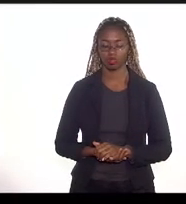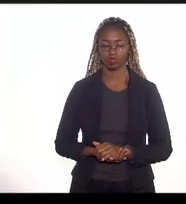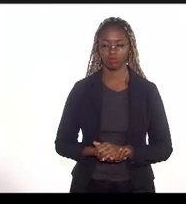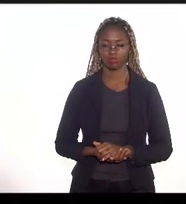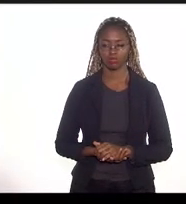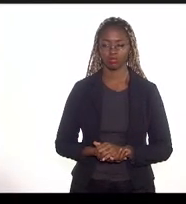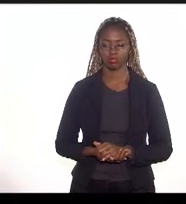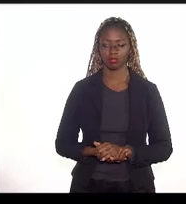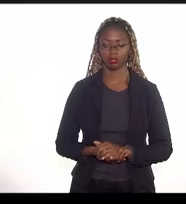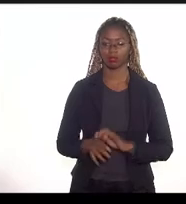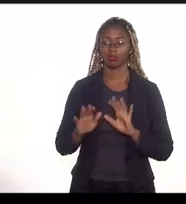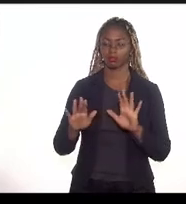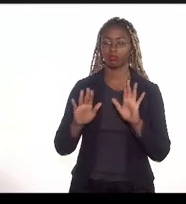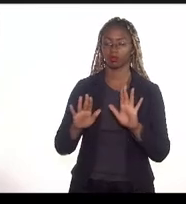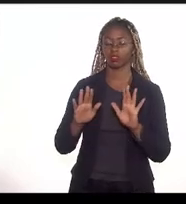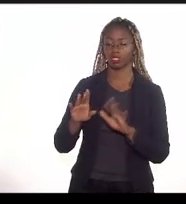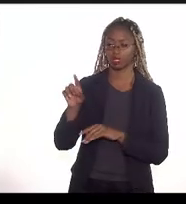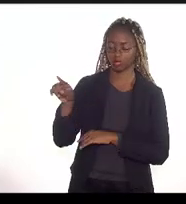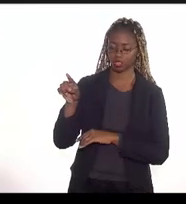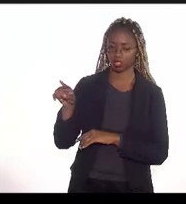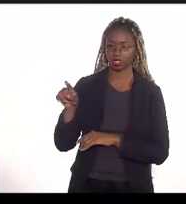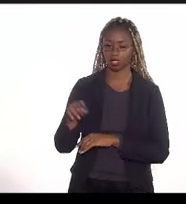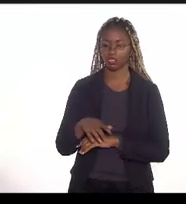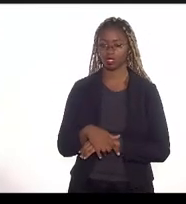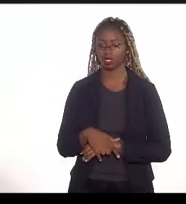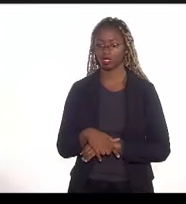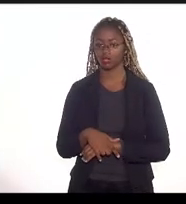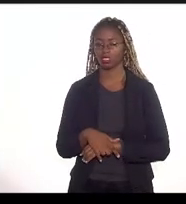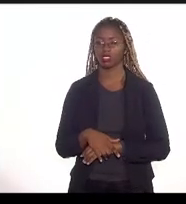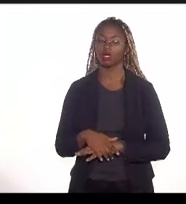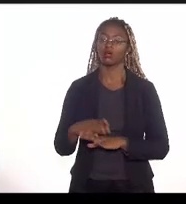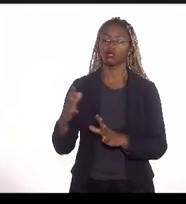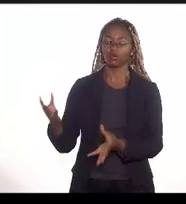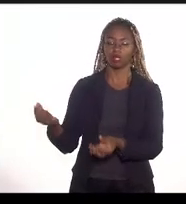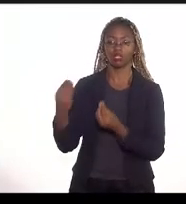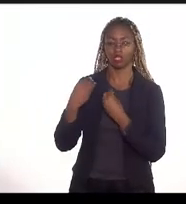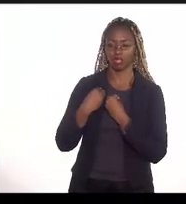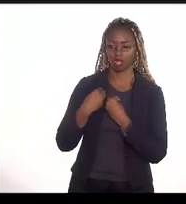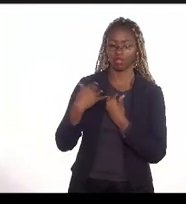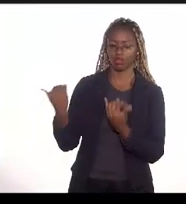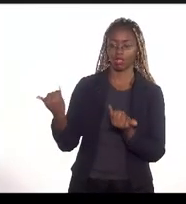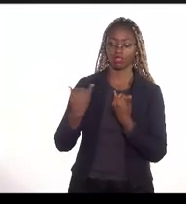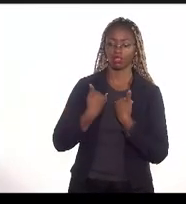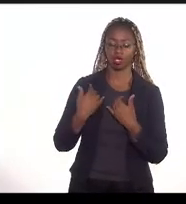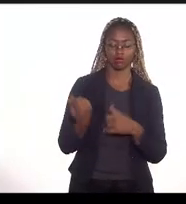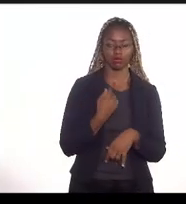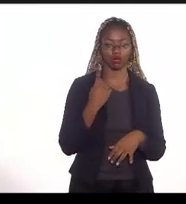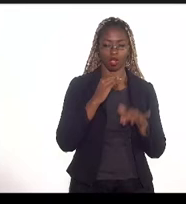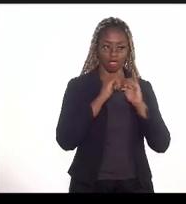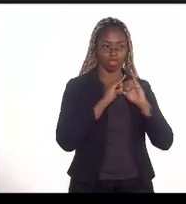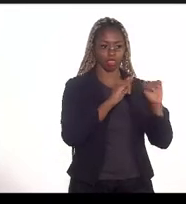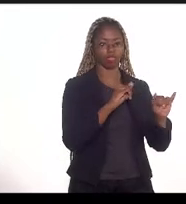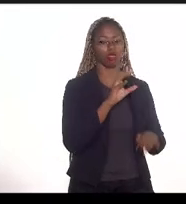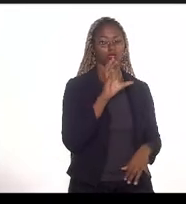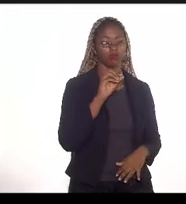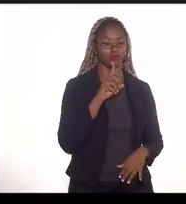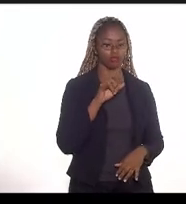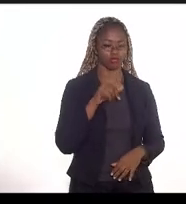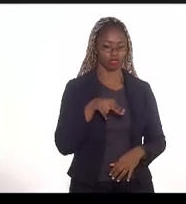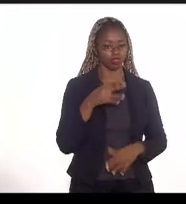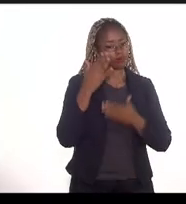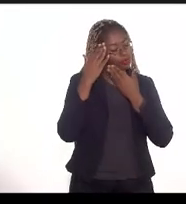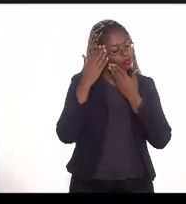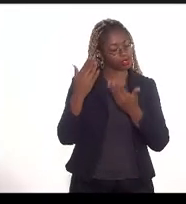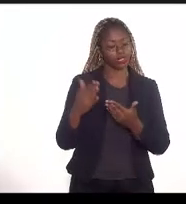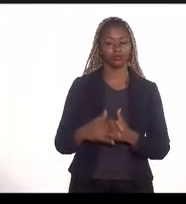quanto ao Porto do Açu, você, por favor, nos oficie, que a gente oficia a Codim, por favor. Perfeitamente. Muito obrigado, muito